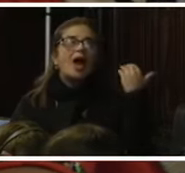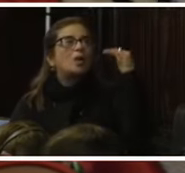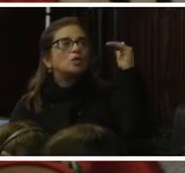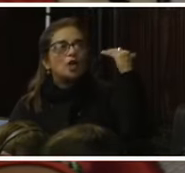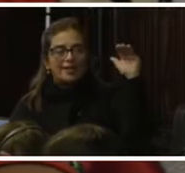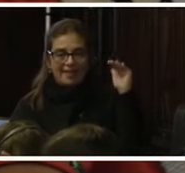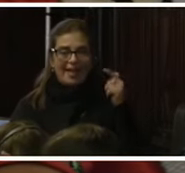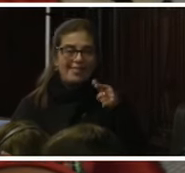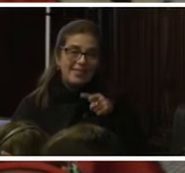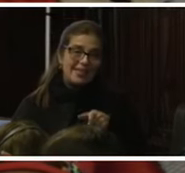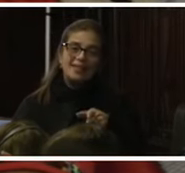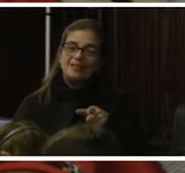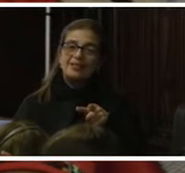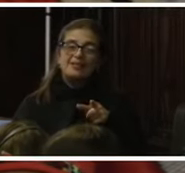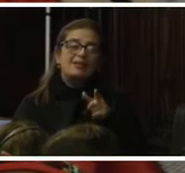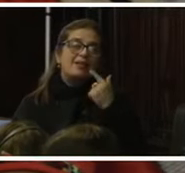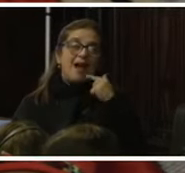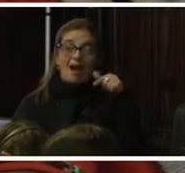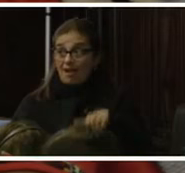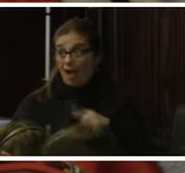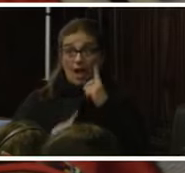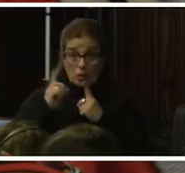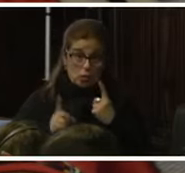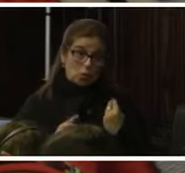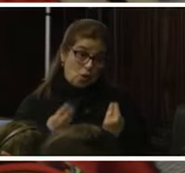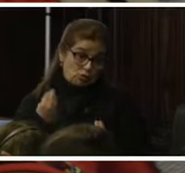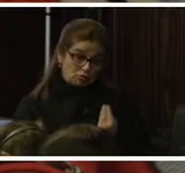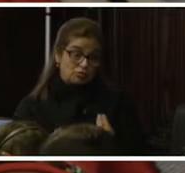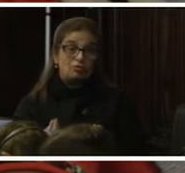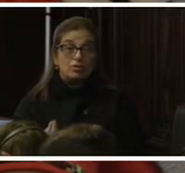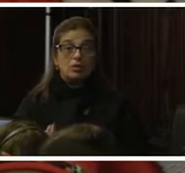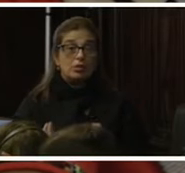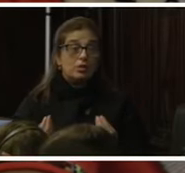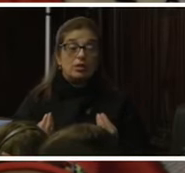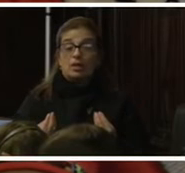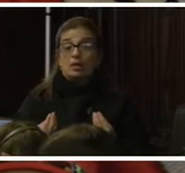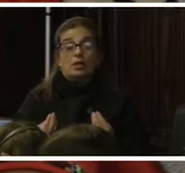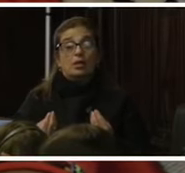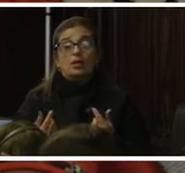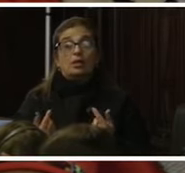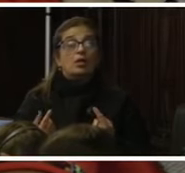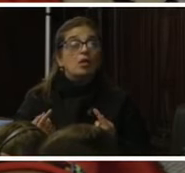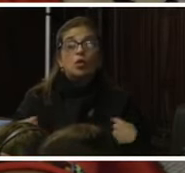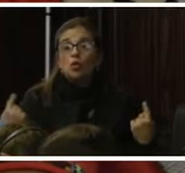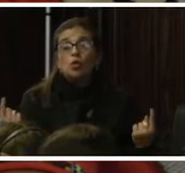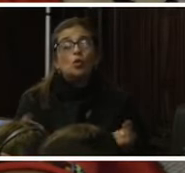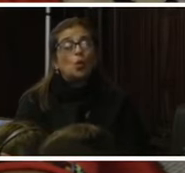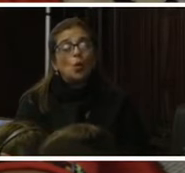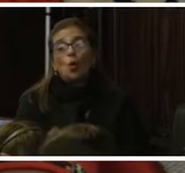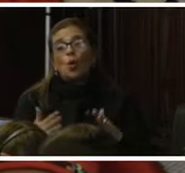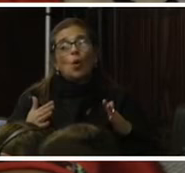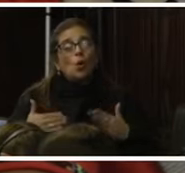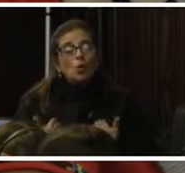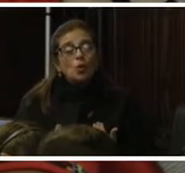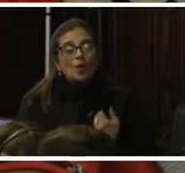está um todo aqui né então é o nosso é nossa na nossa